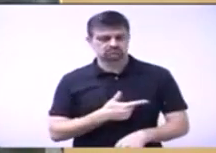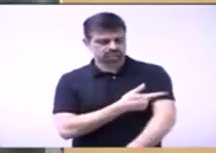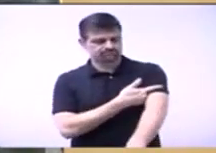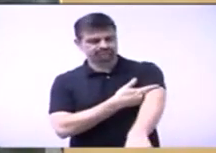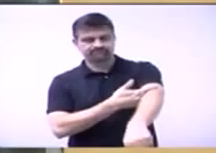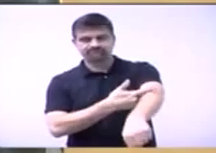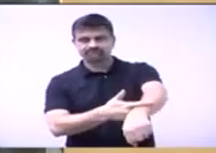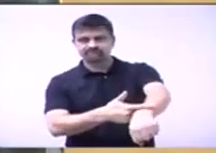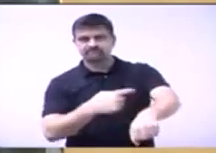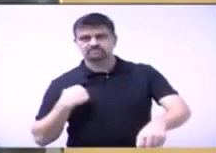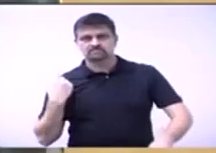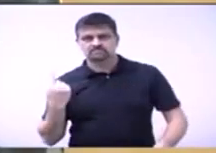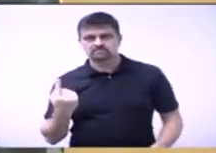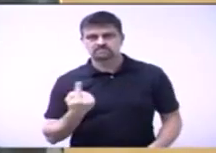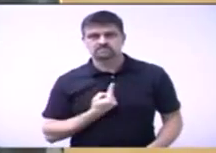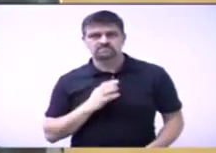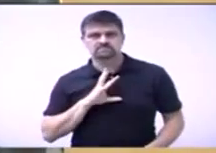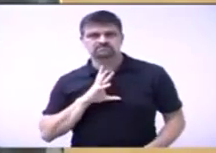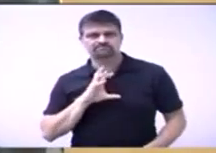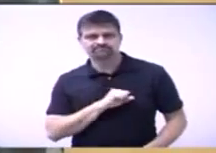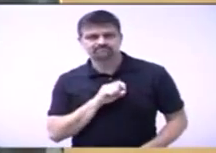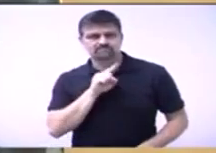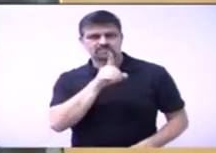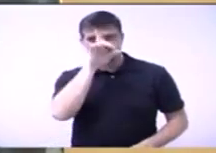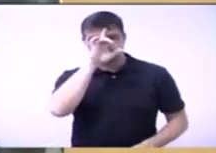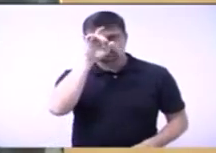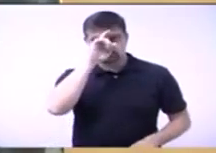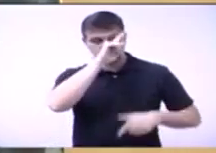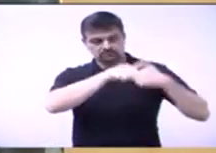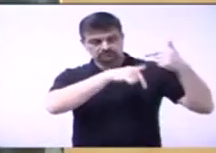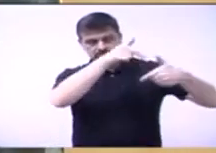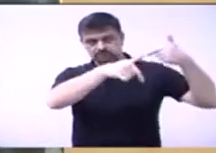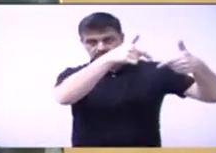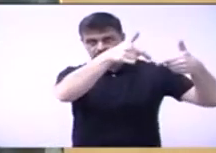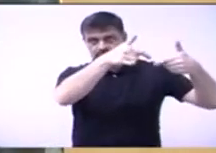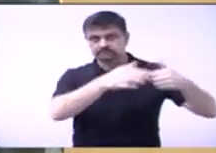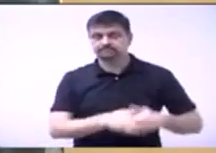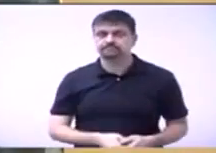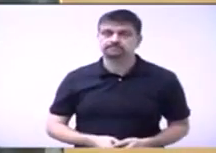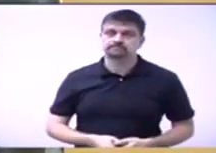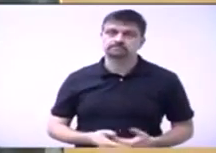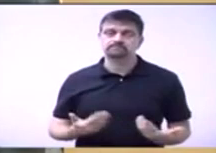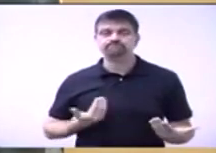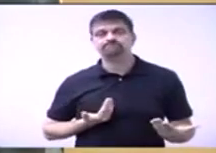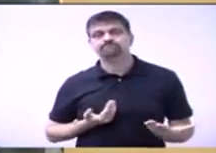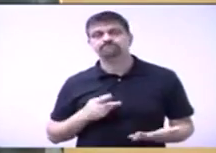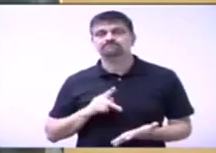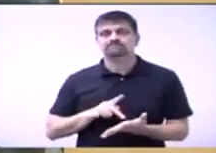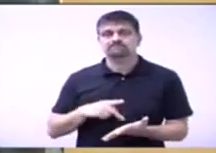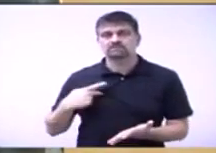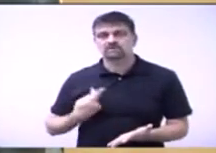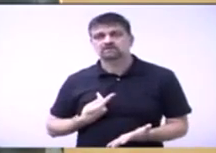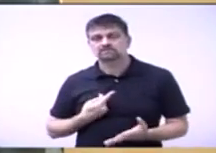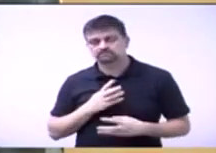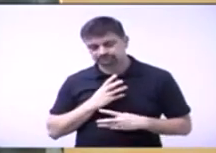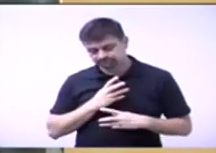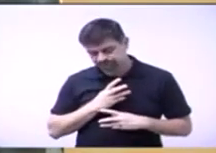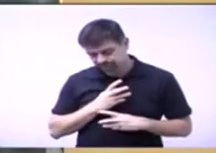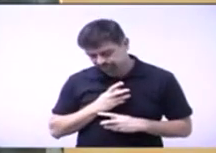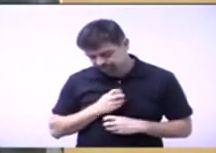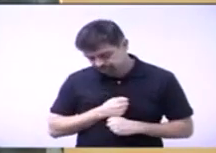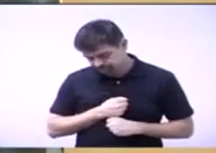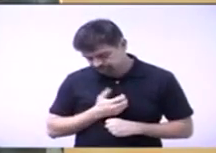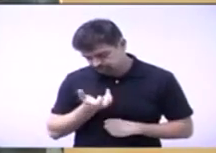na nossa instituição quanto fora, nas outras instituições que ele trabalha. E, realmente, nos deixa bastante triste. Então, aqui, mandar